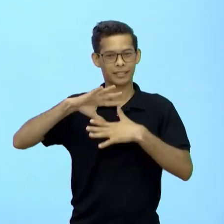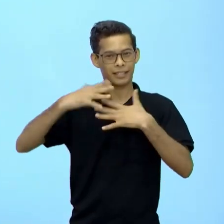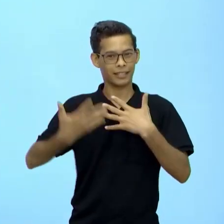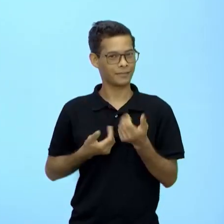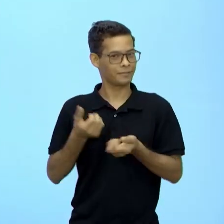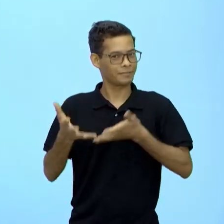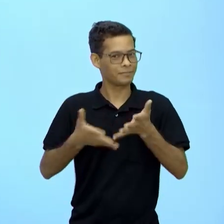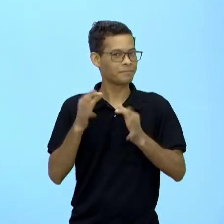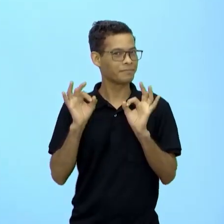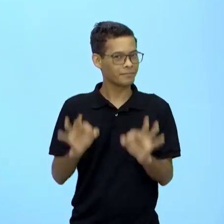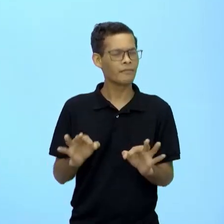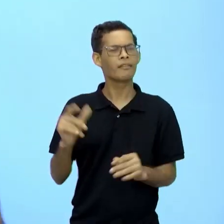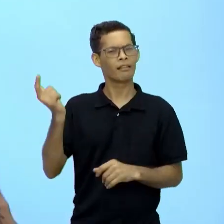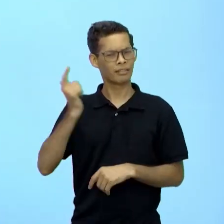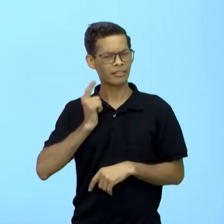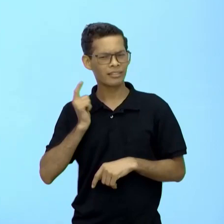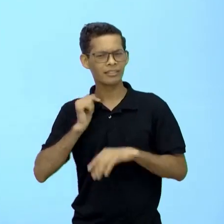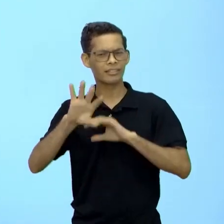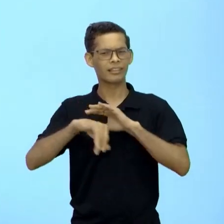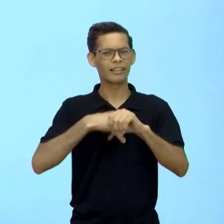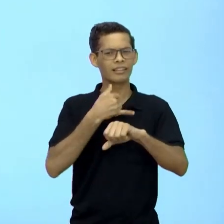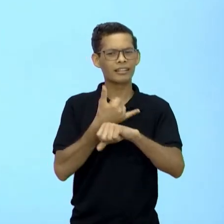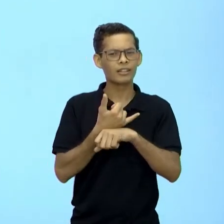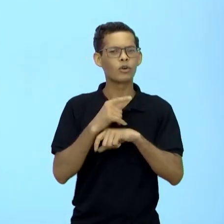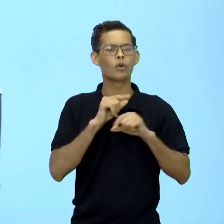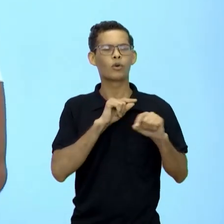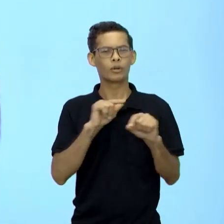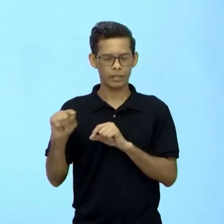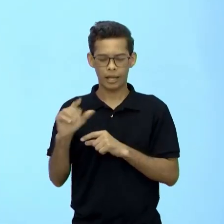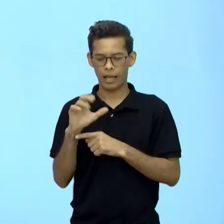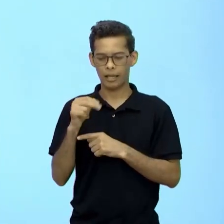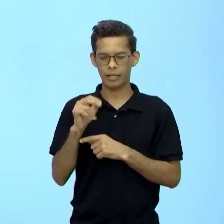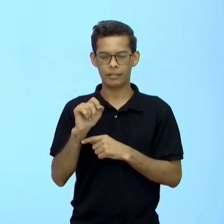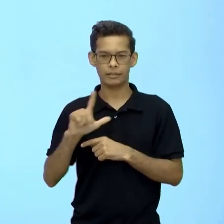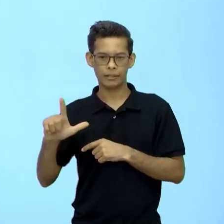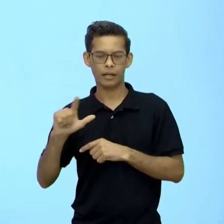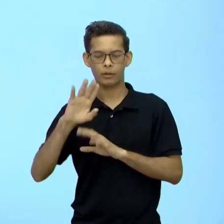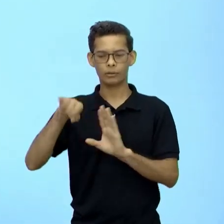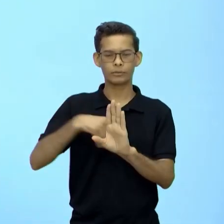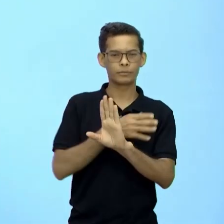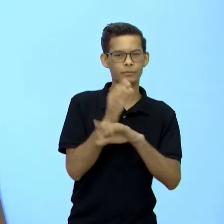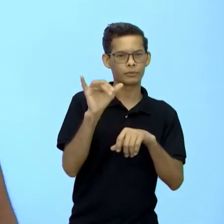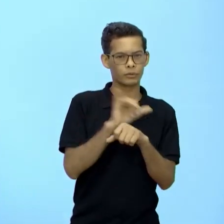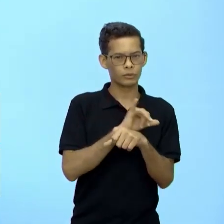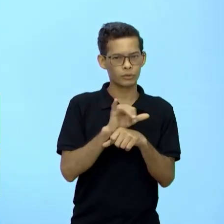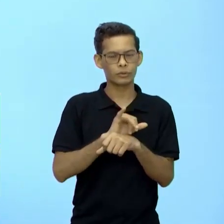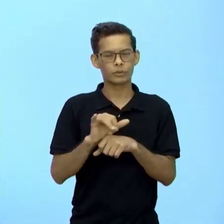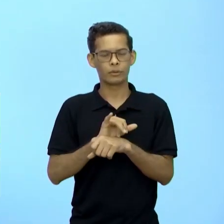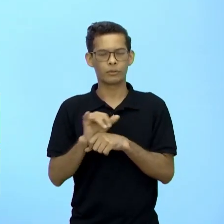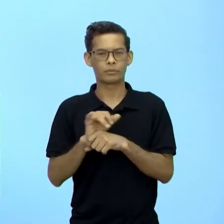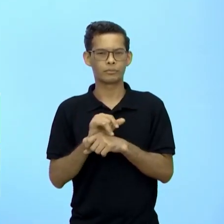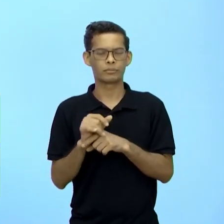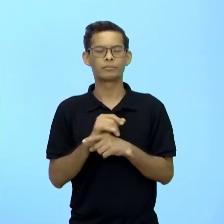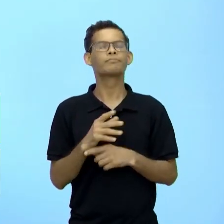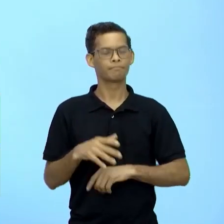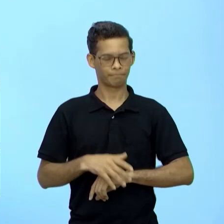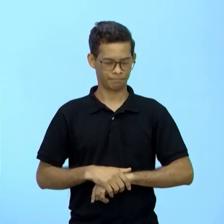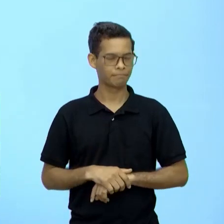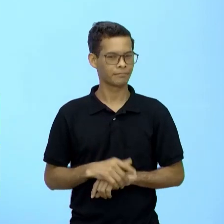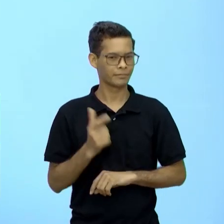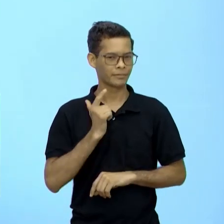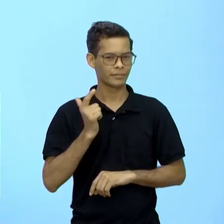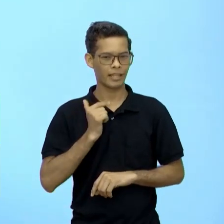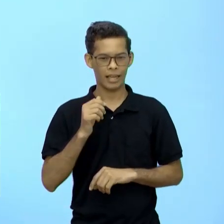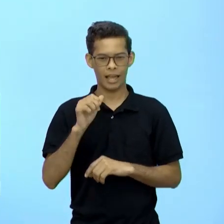Marina do nosso canal Trilha Antirracista. Acesse nosso canal lá, no caso, tem vídeos, várias aulas